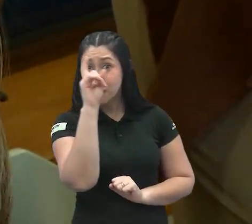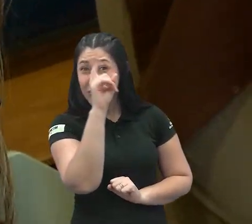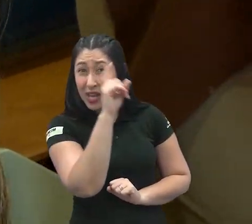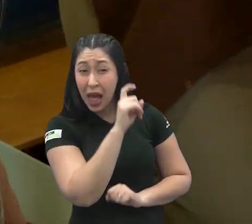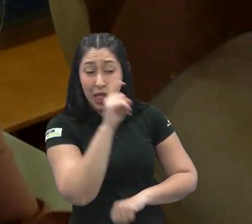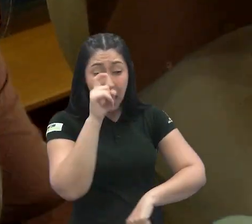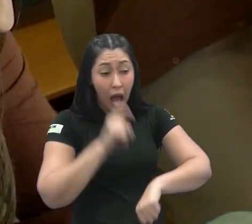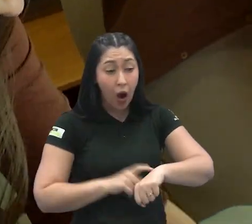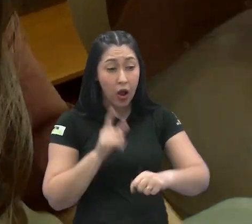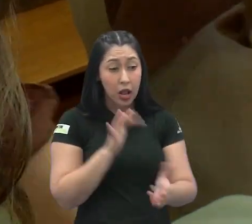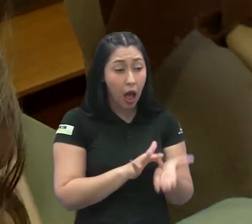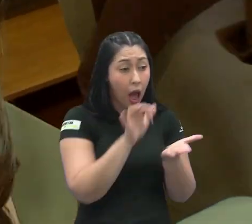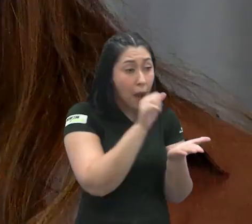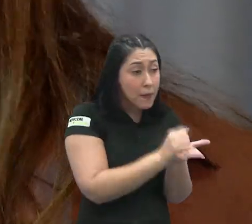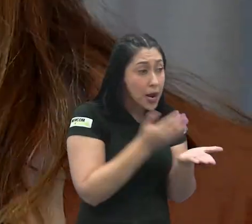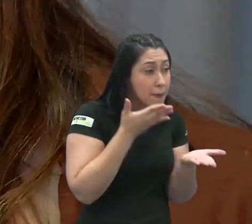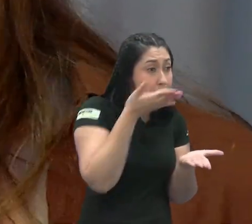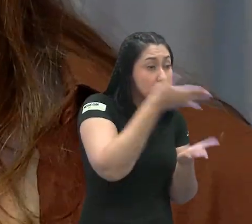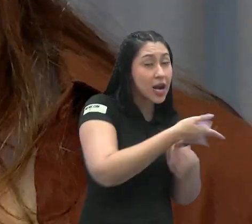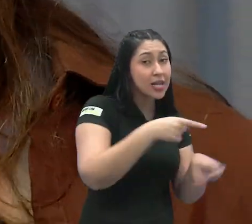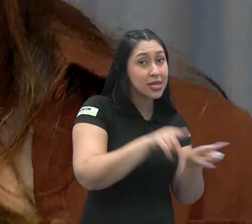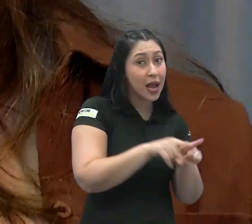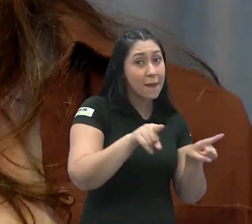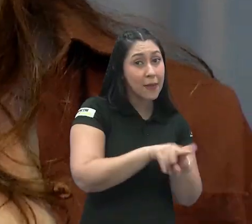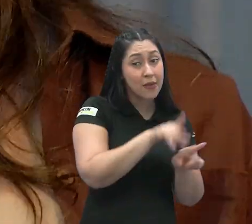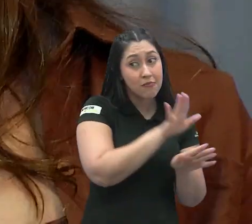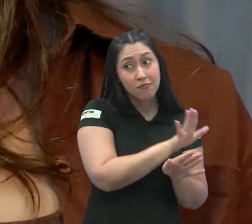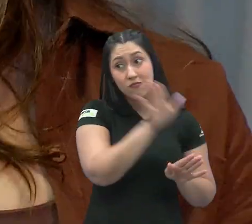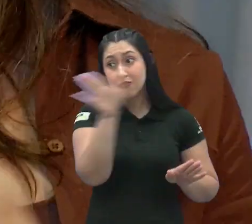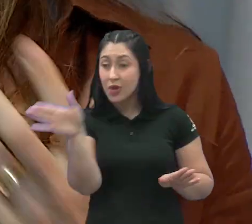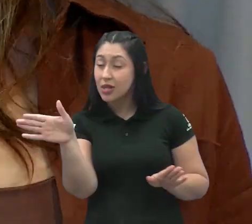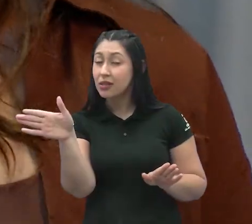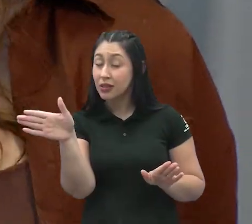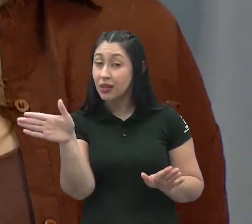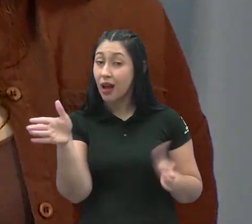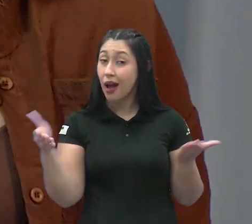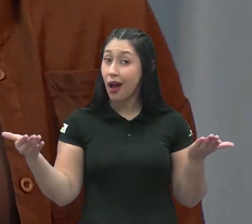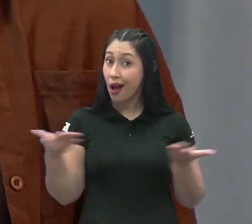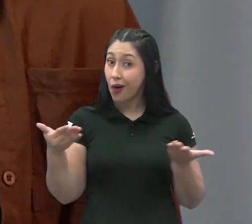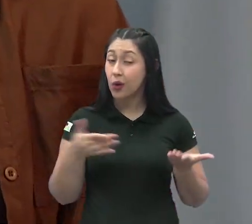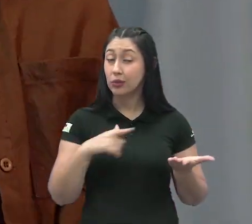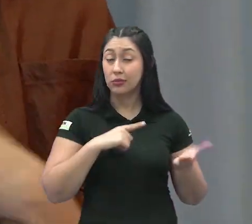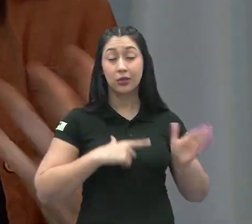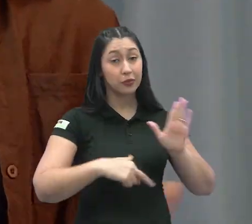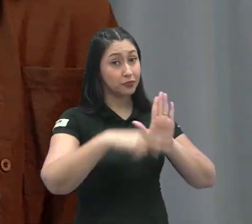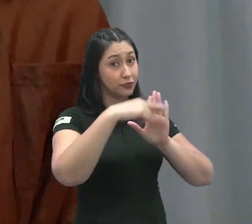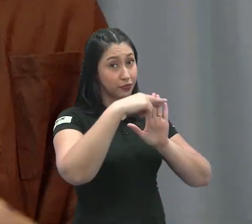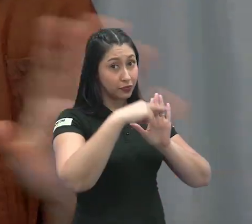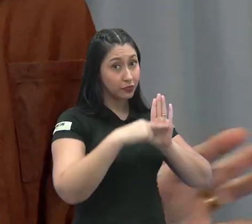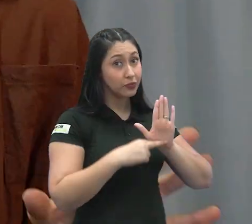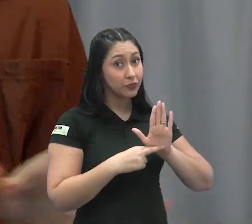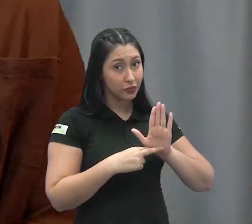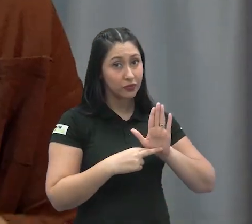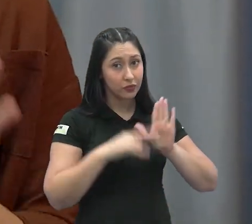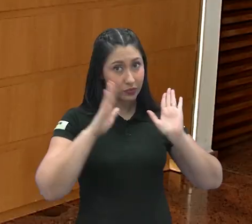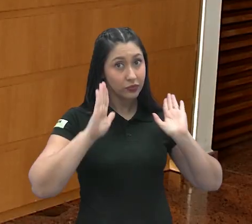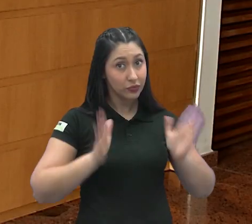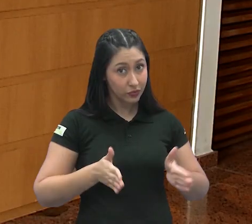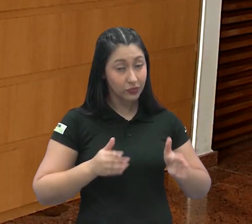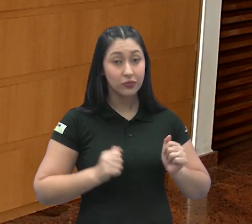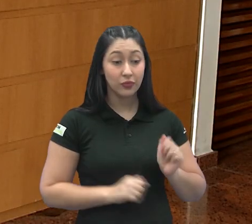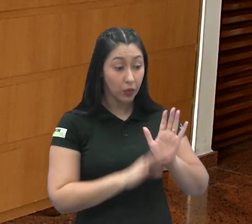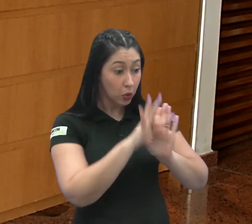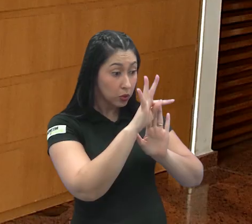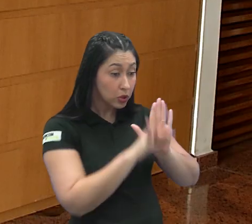dificuldades no check-in e no check-out, apontadas pela influenciadora, por exemplo, agora terão regras estabelecidas.